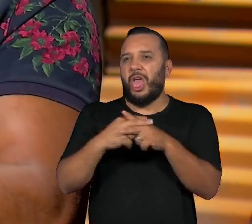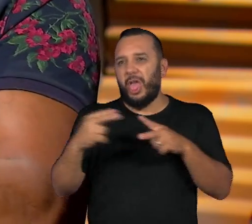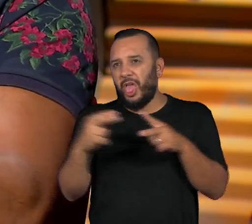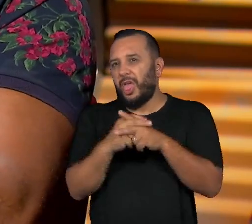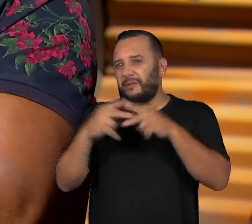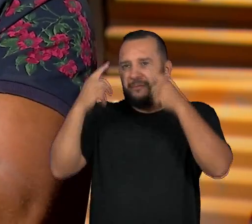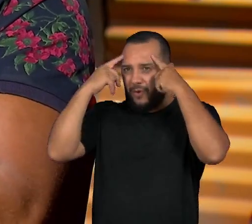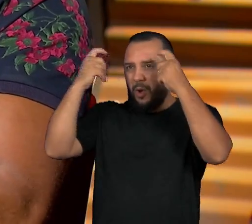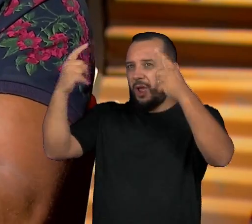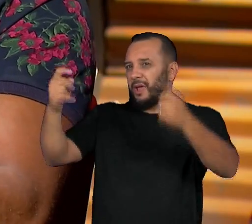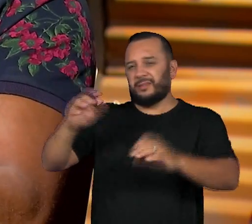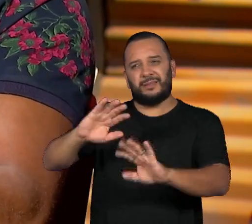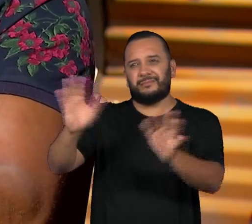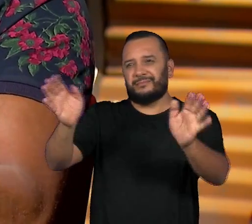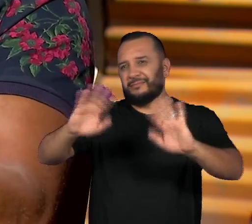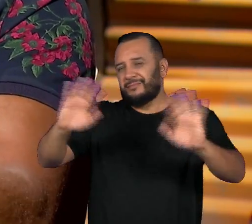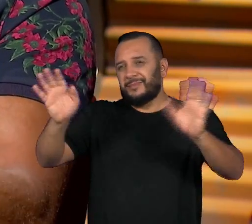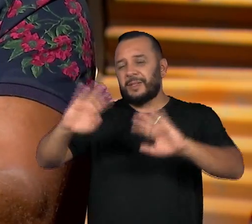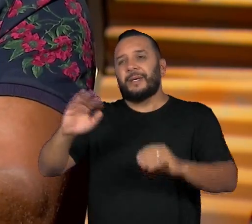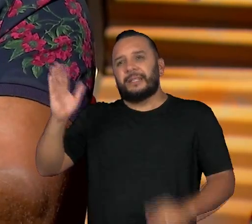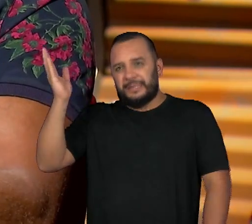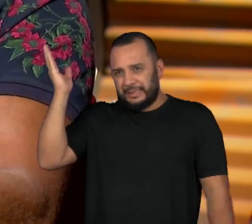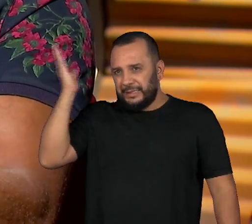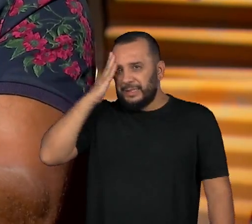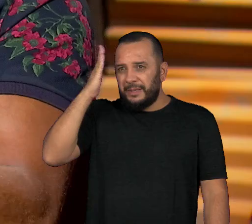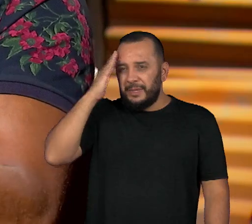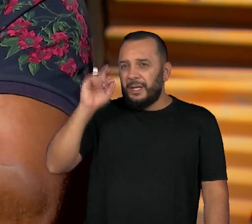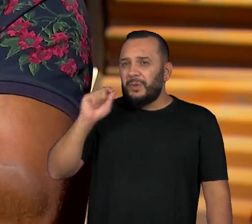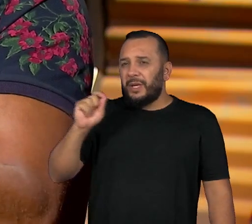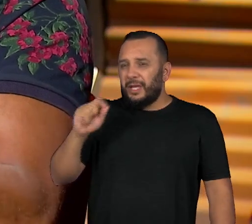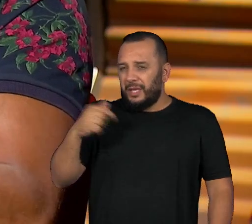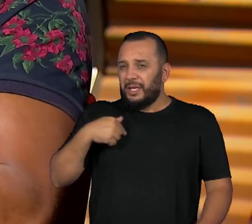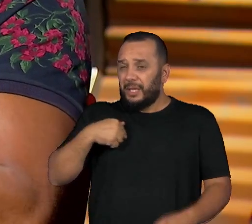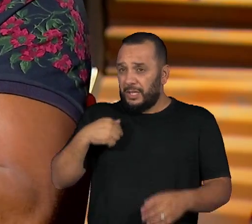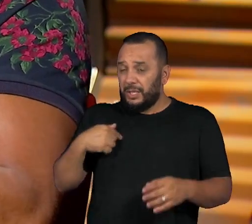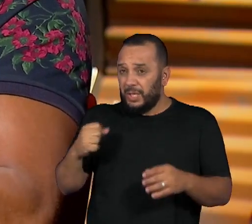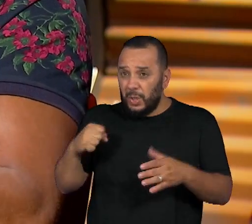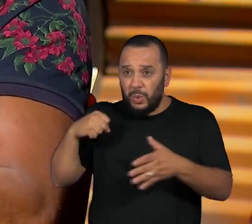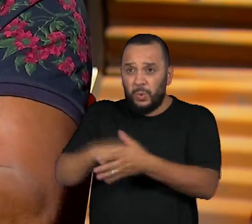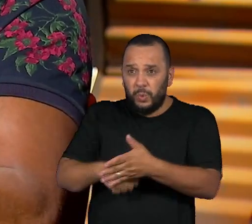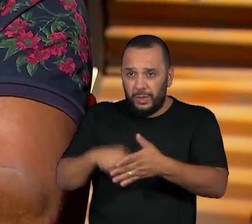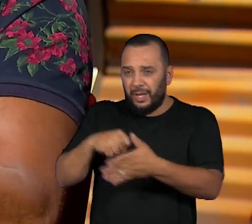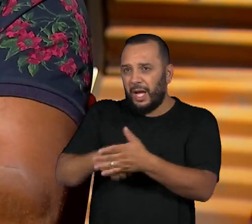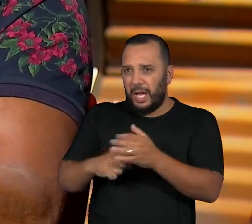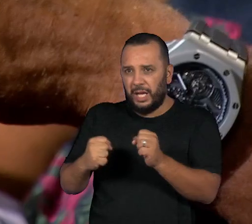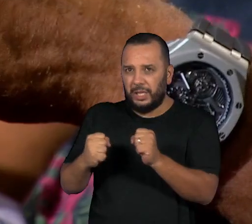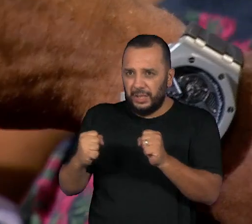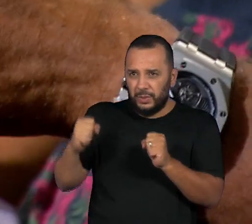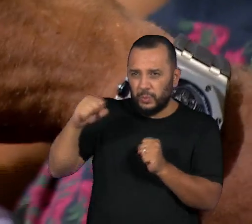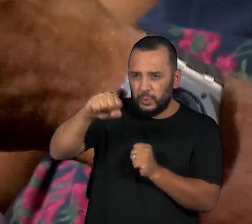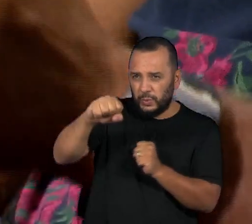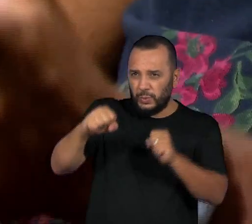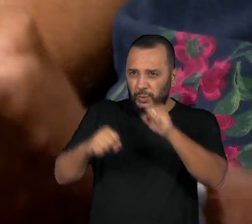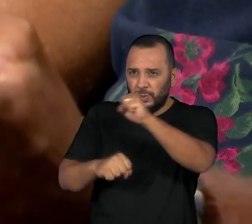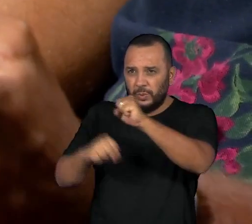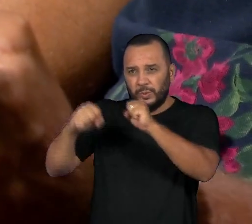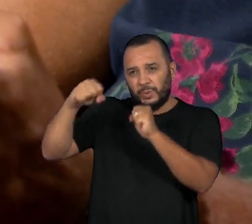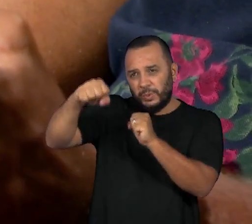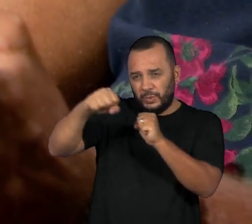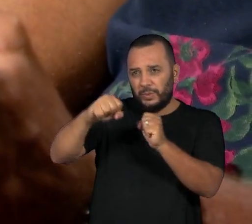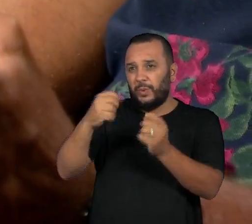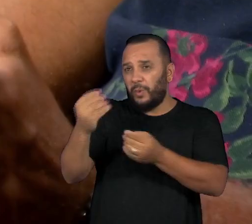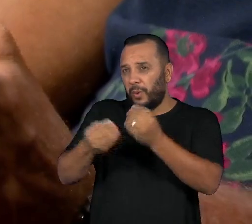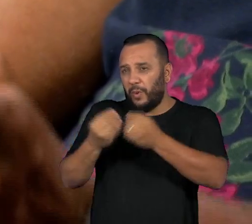sobre agredir ninguém, mas saber lutar e entender todos os fundamentos